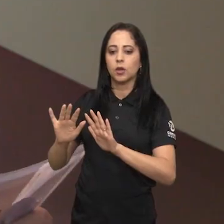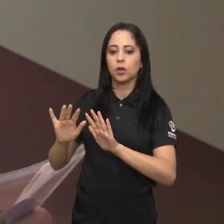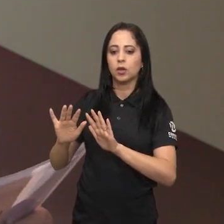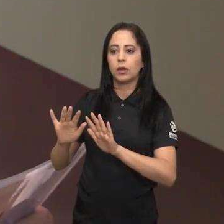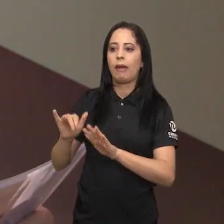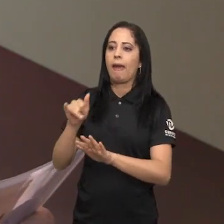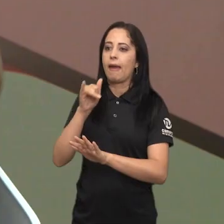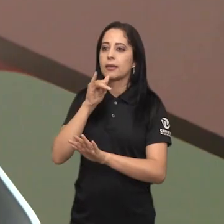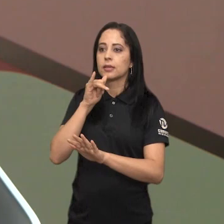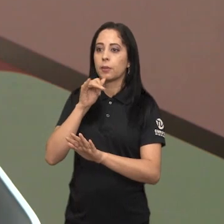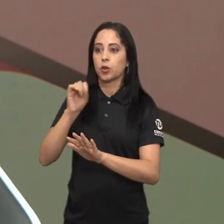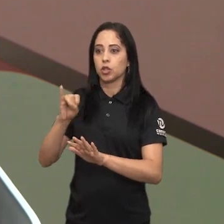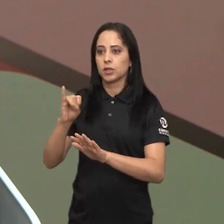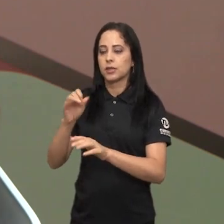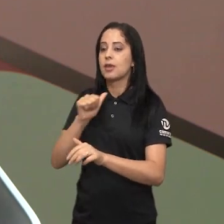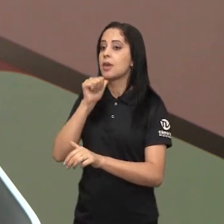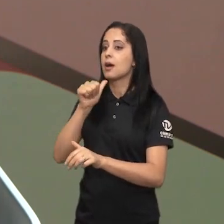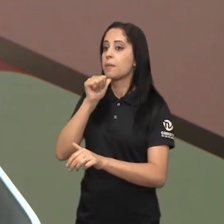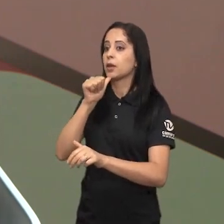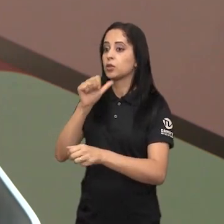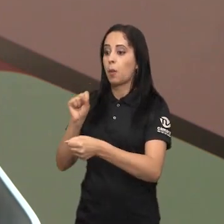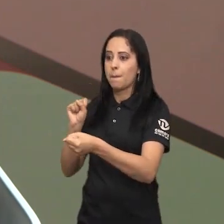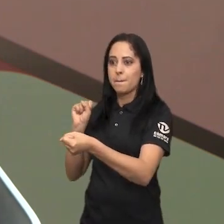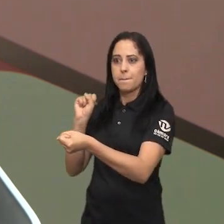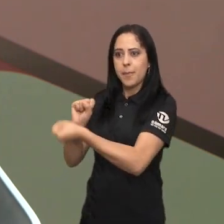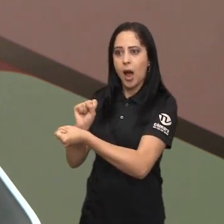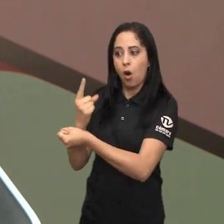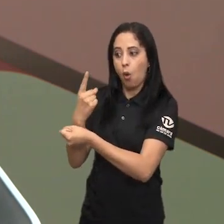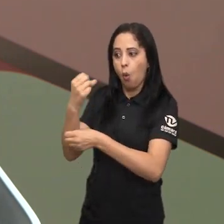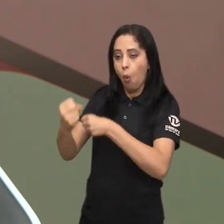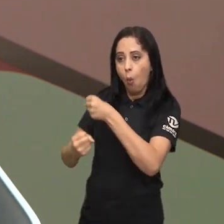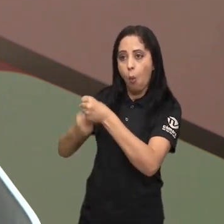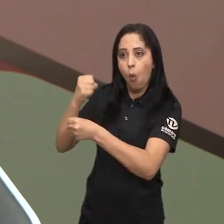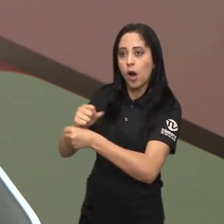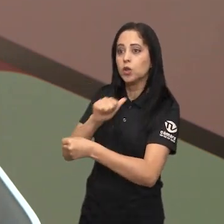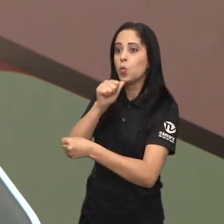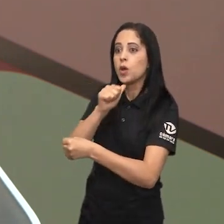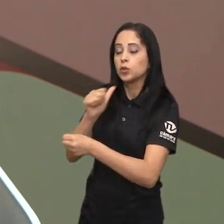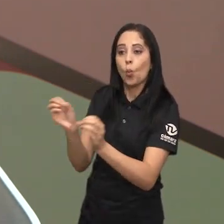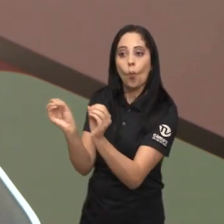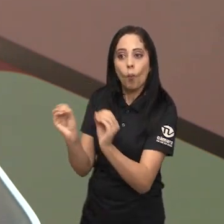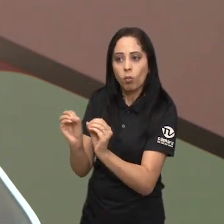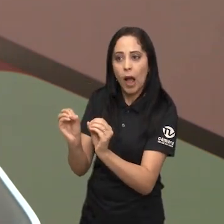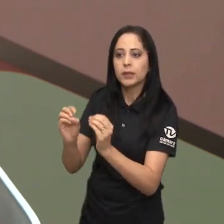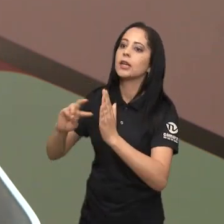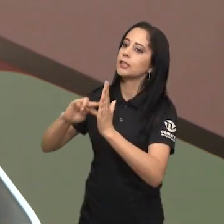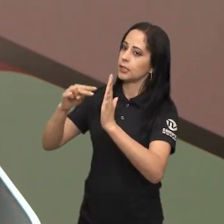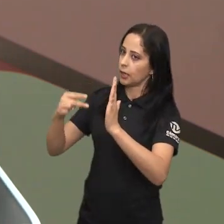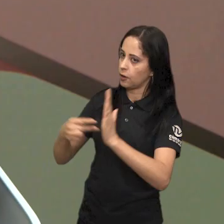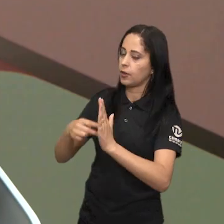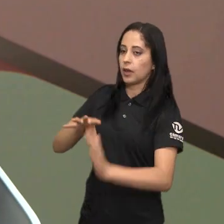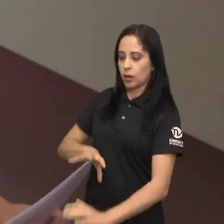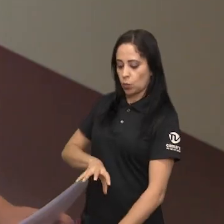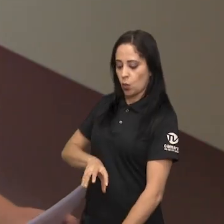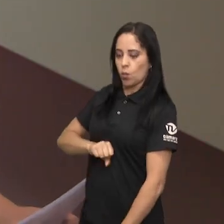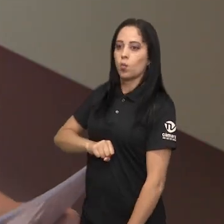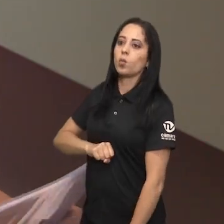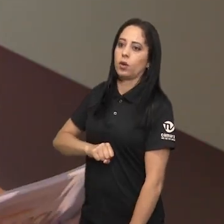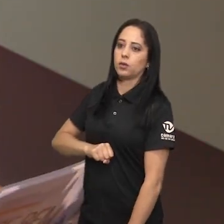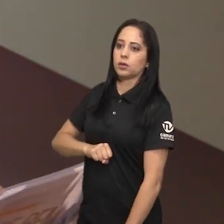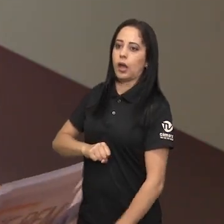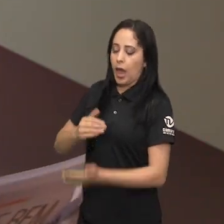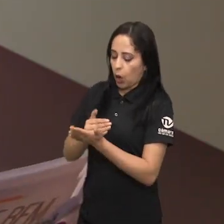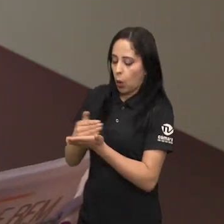menopausa quando ela ficar 1 ano sem menstruar. E aí, realmente, ela entrou na menopausa. E existe algum exame que vocês